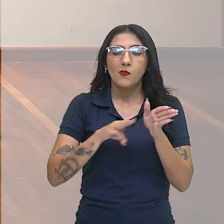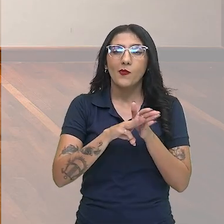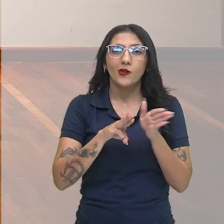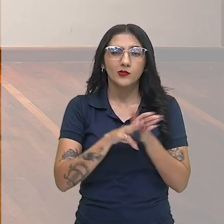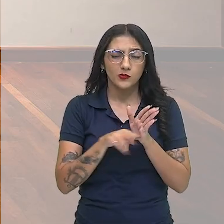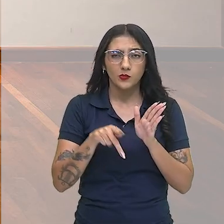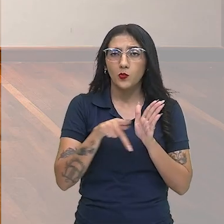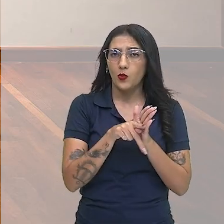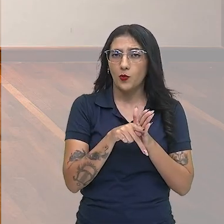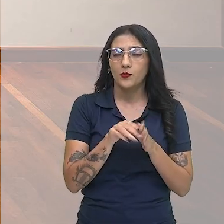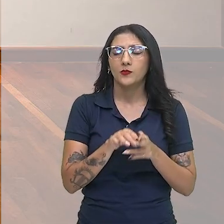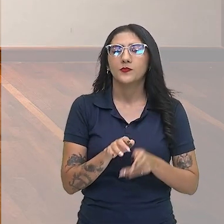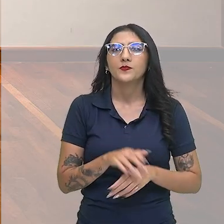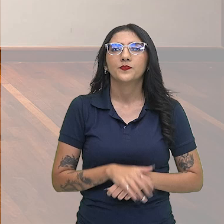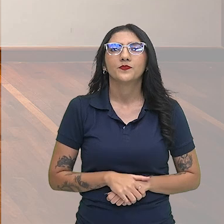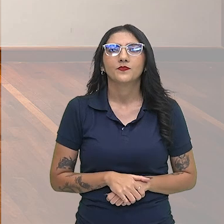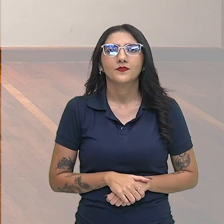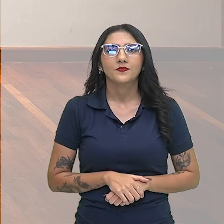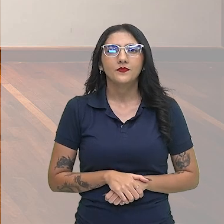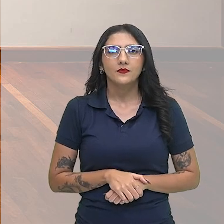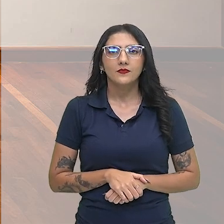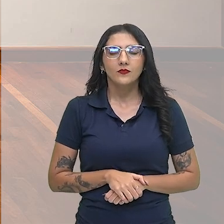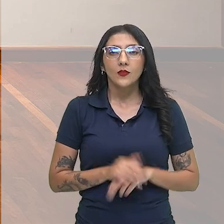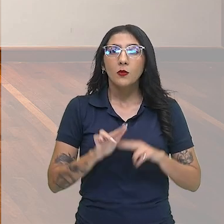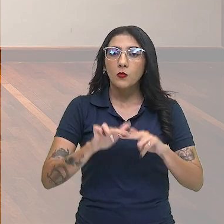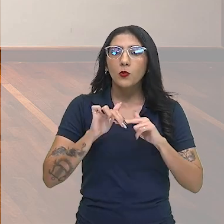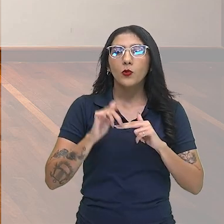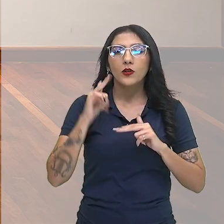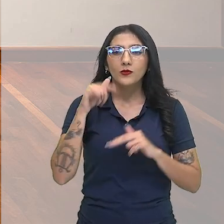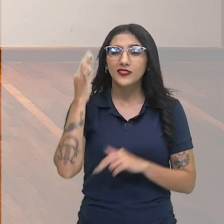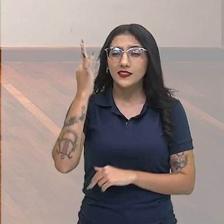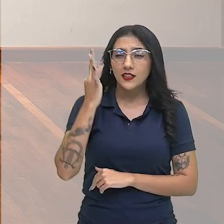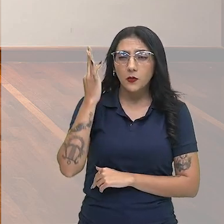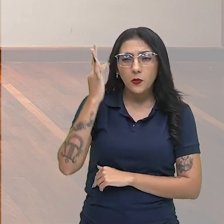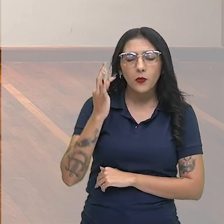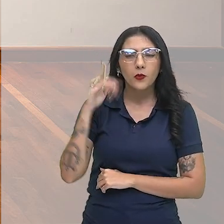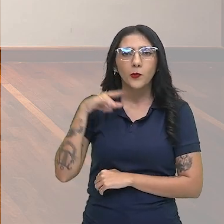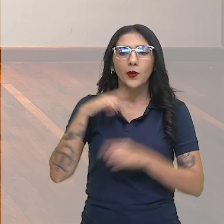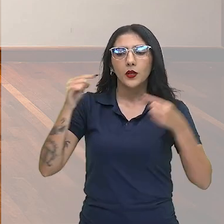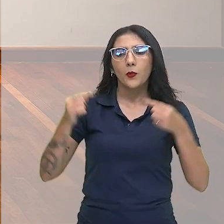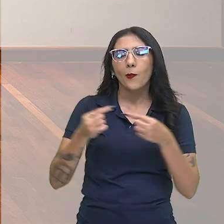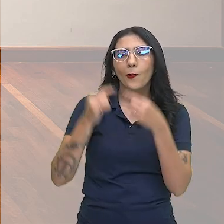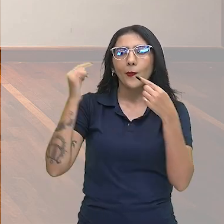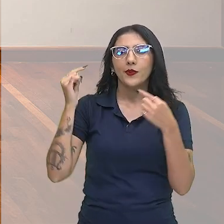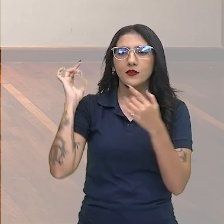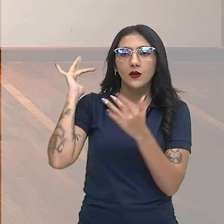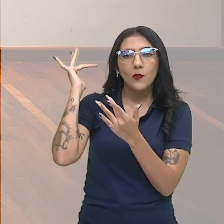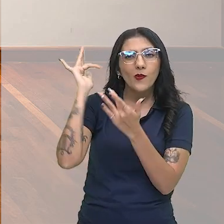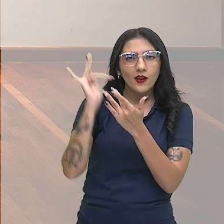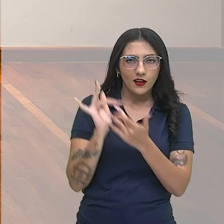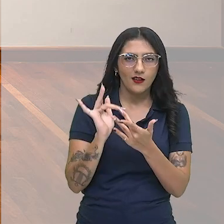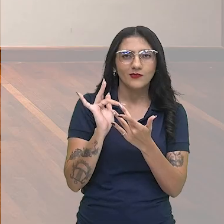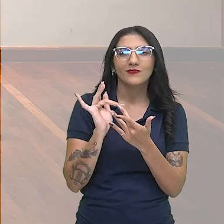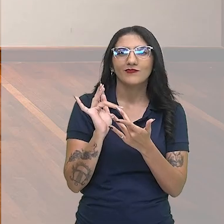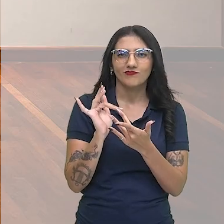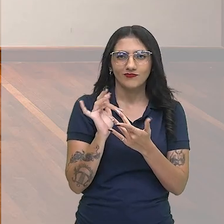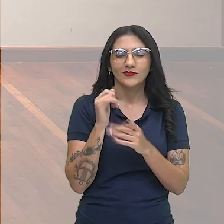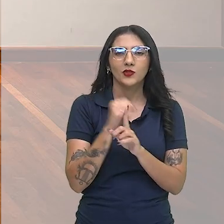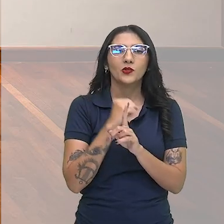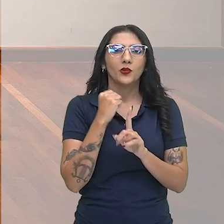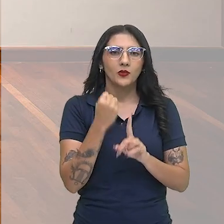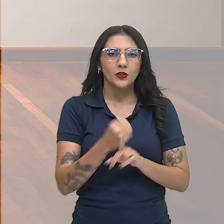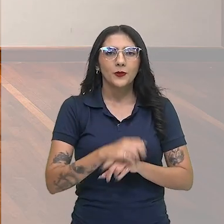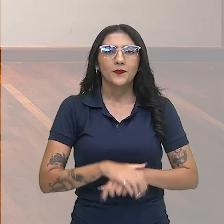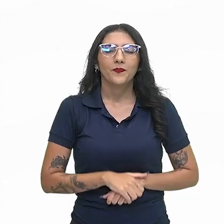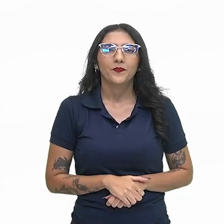de estudo. Por isso eles são chamados, esses teóricos são chamados de clássicos, né? Os clássicos da sociologia, certo? Então, nós vamos ver